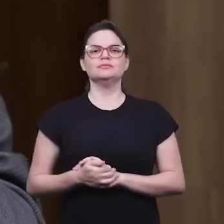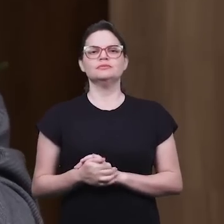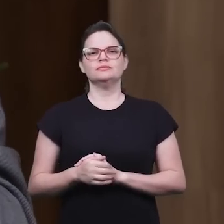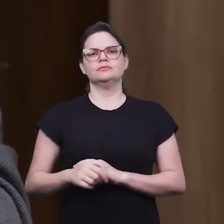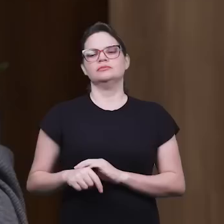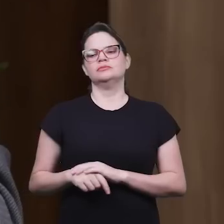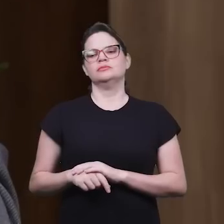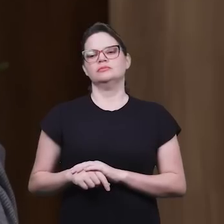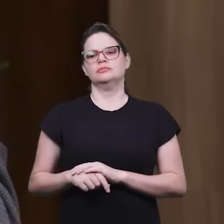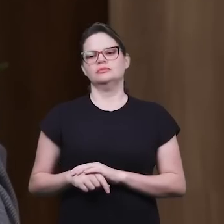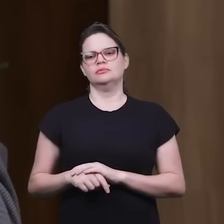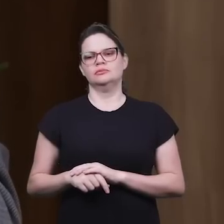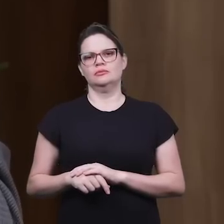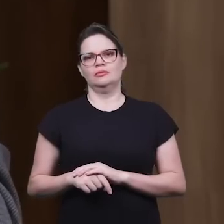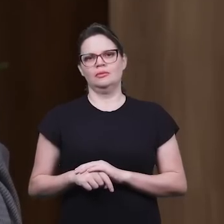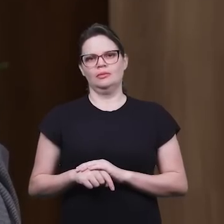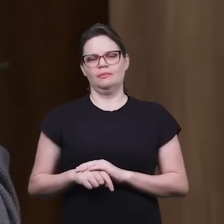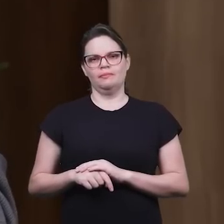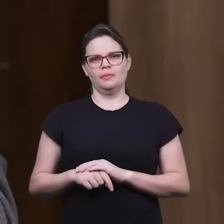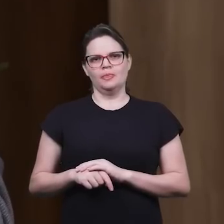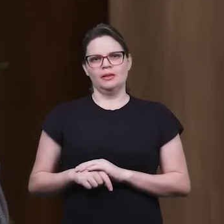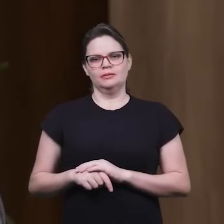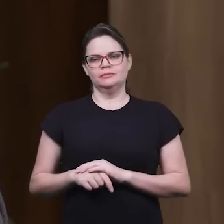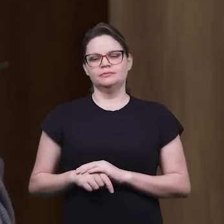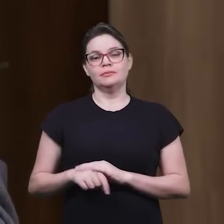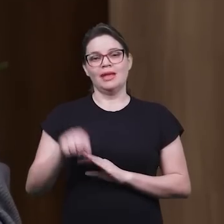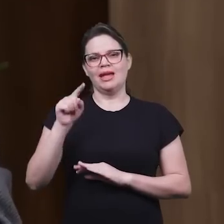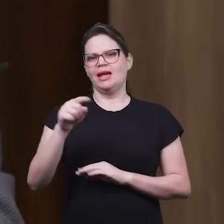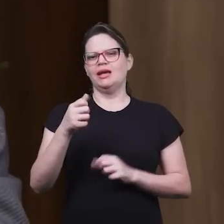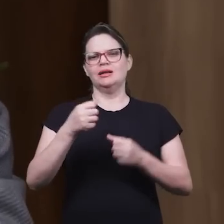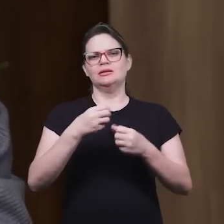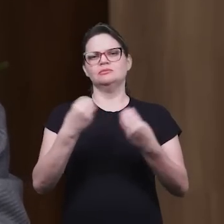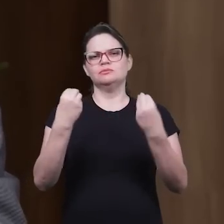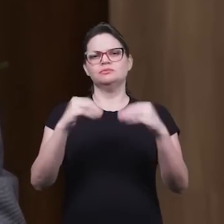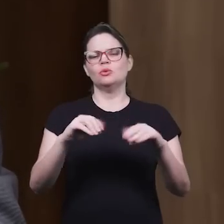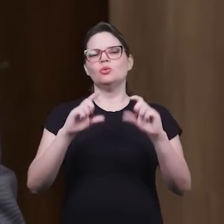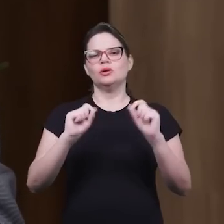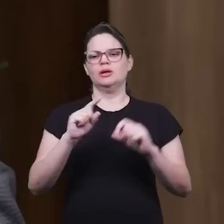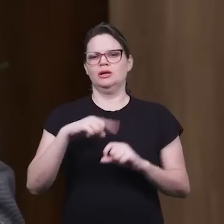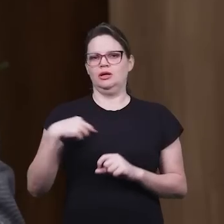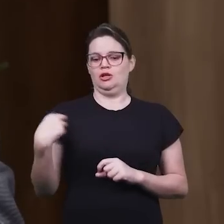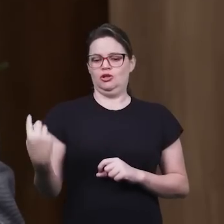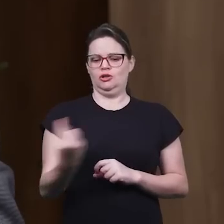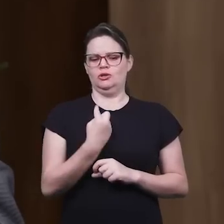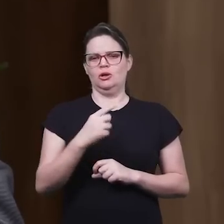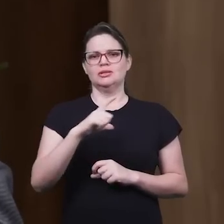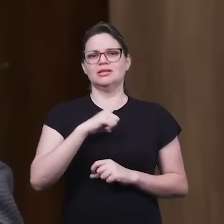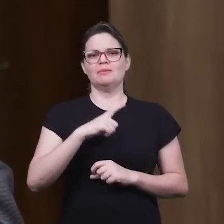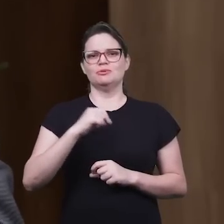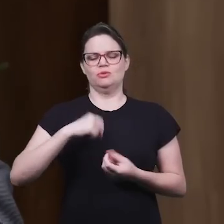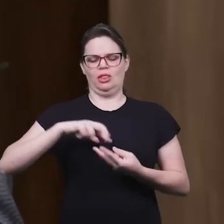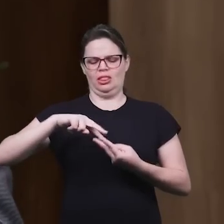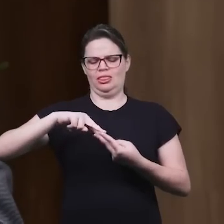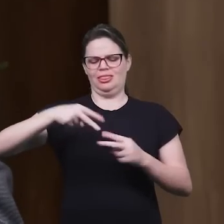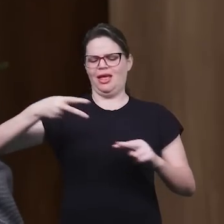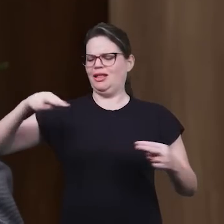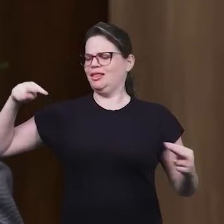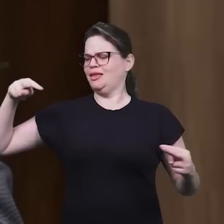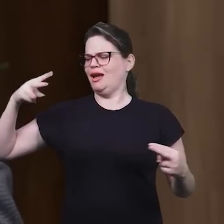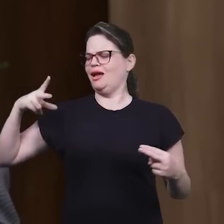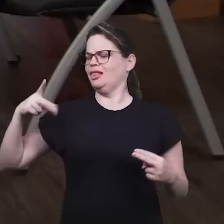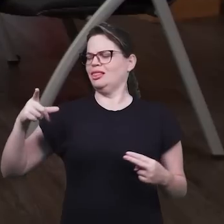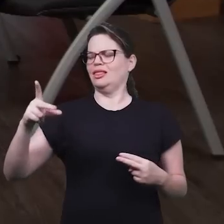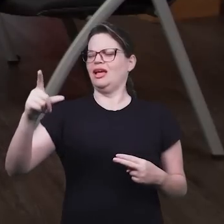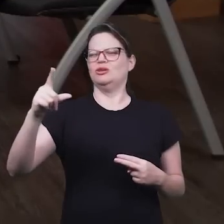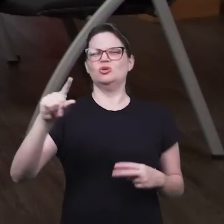assim, extraindo um trecho da fala dela: temos o DNA eterno.